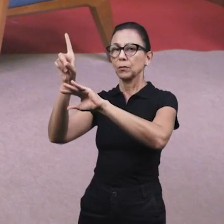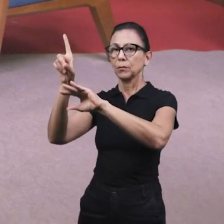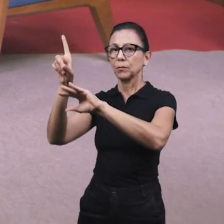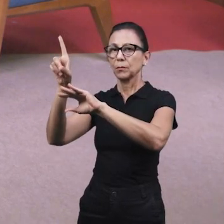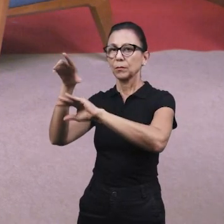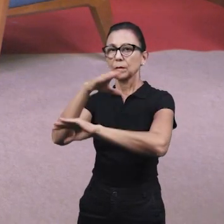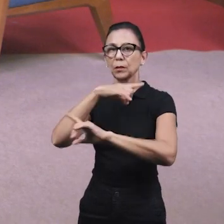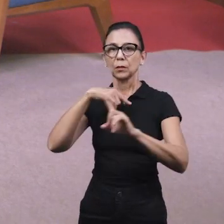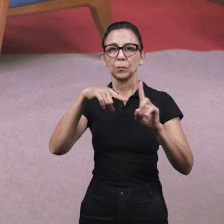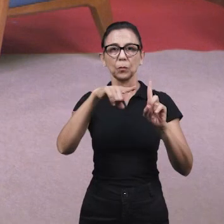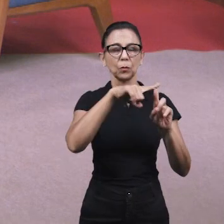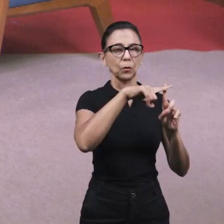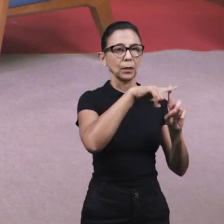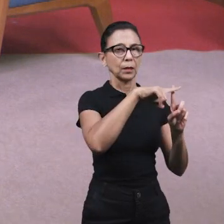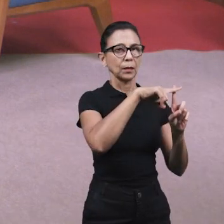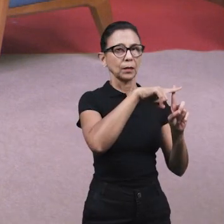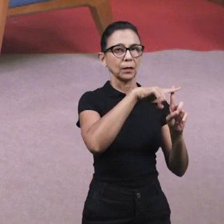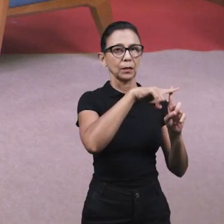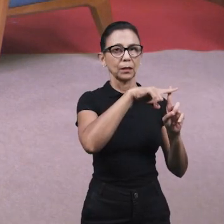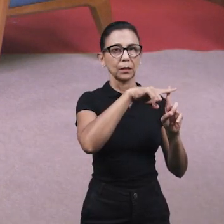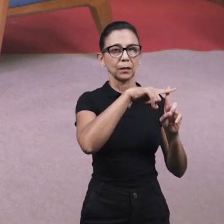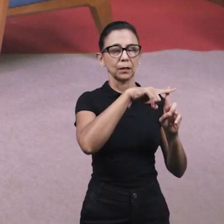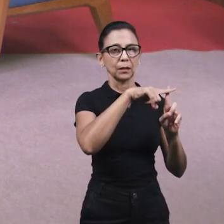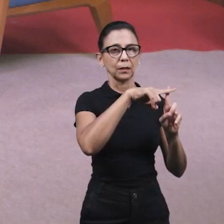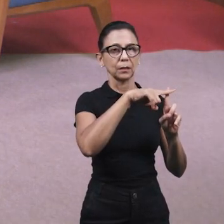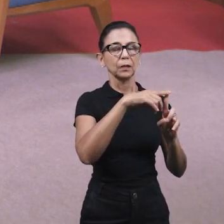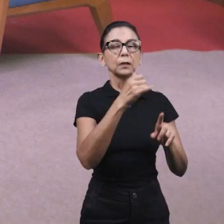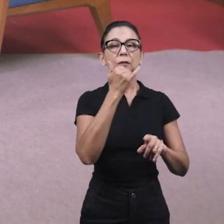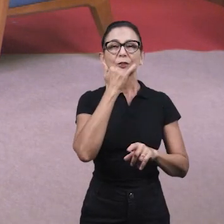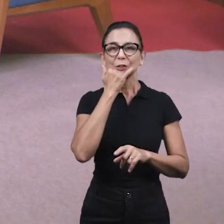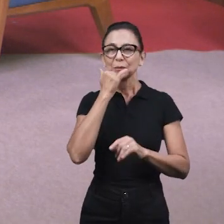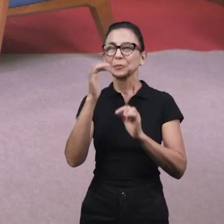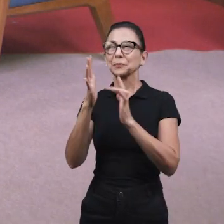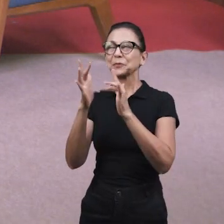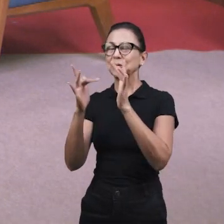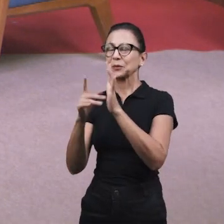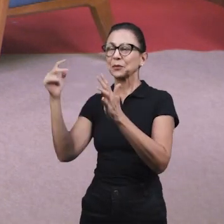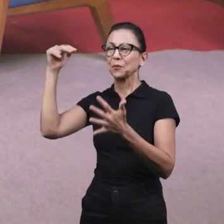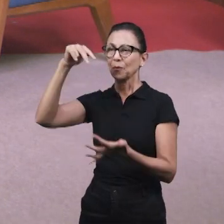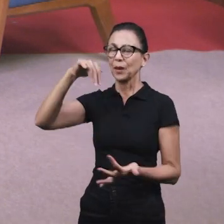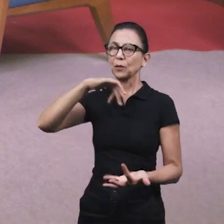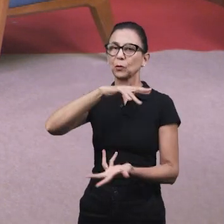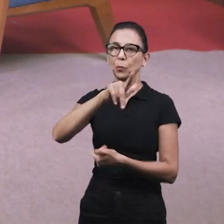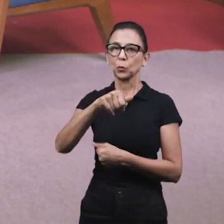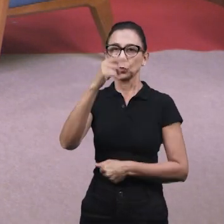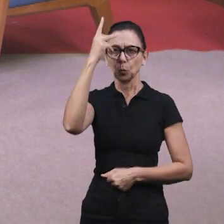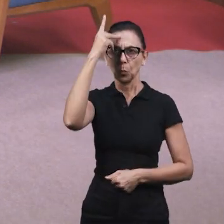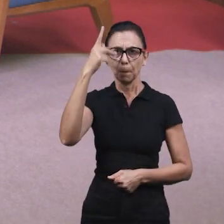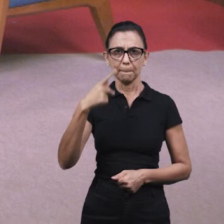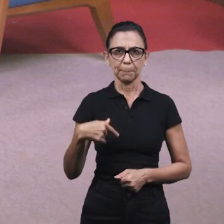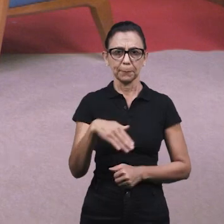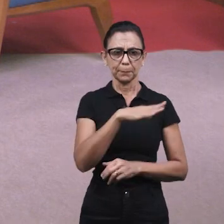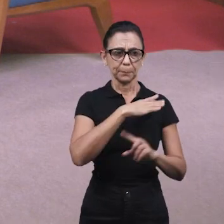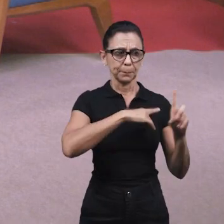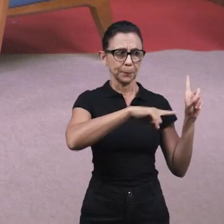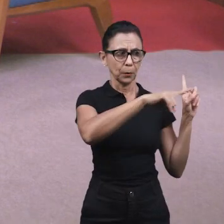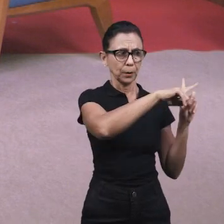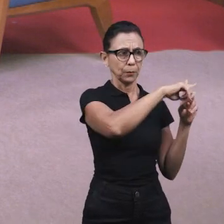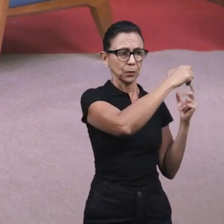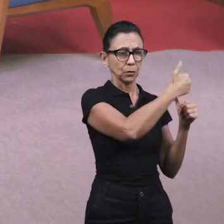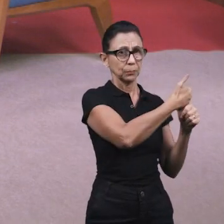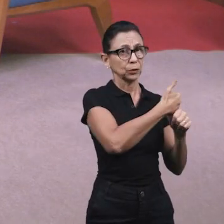Glória a Jesus. Quer dizer, aquela pousada no Rio Jordão e a partida para o rio antes e depois ficar